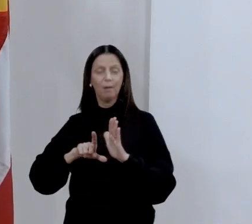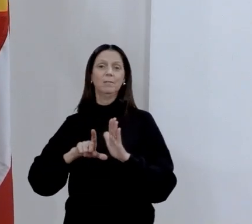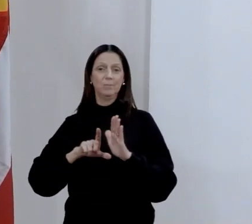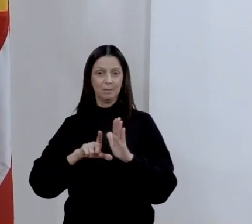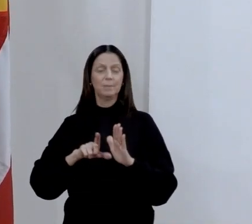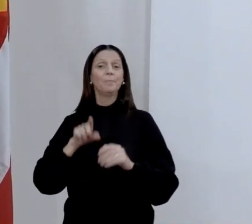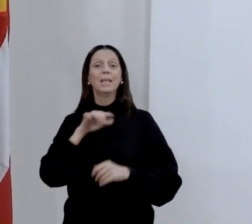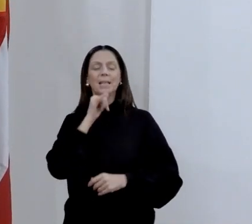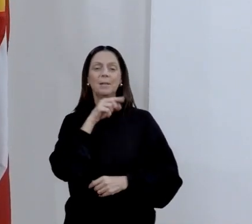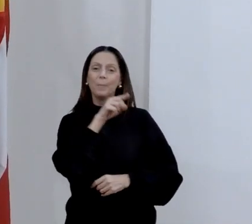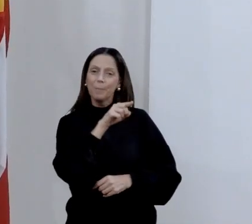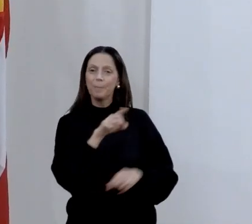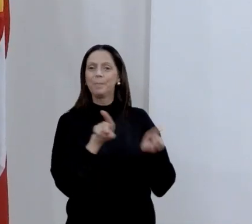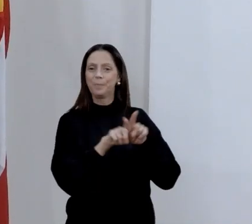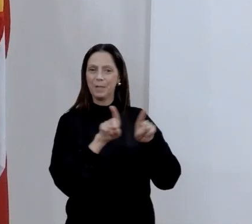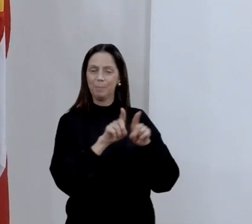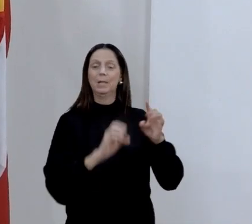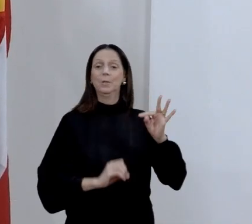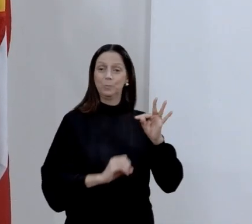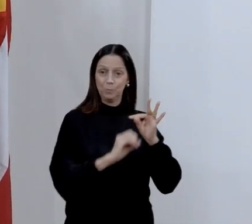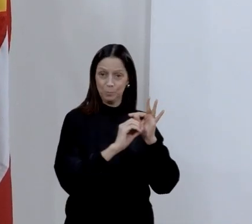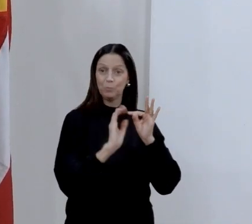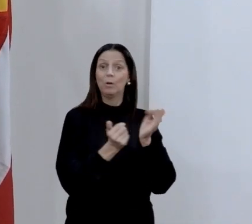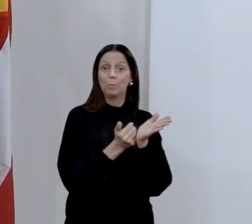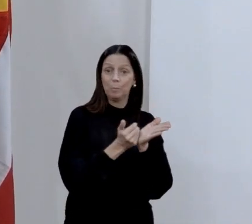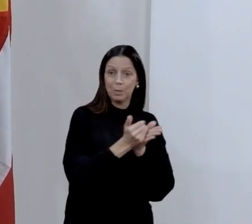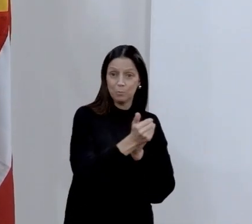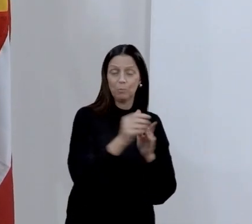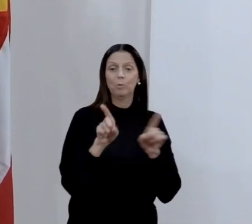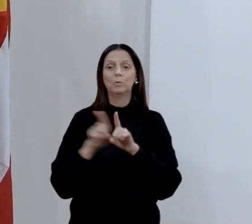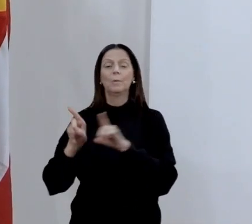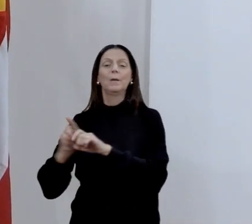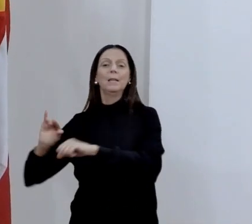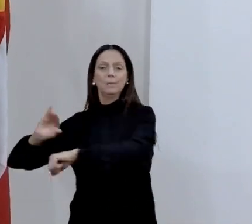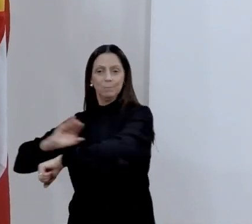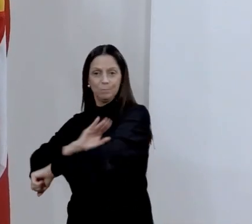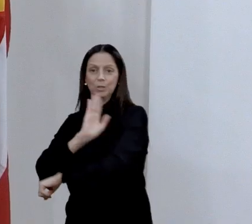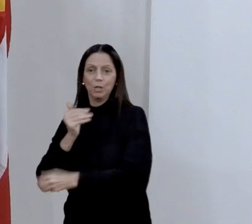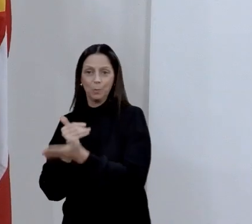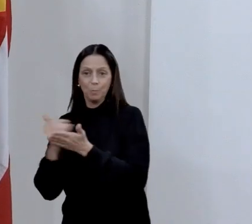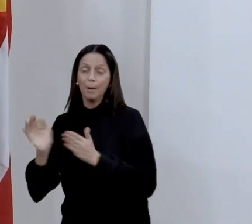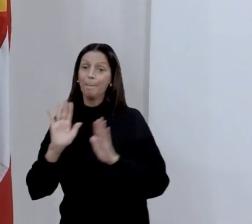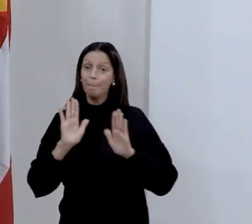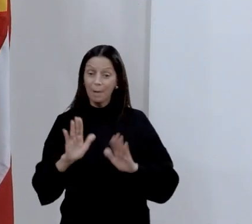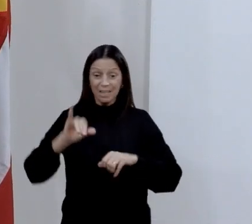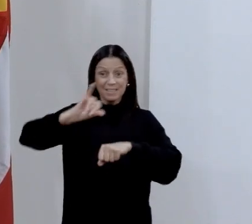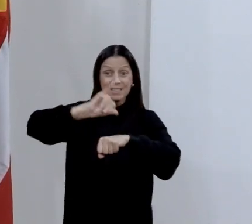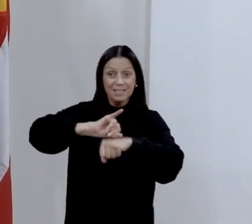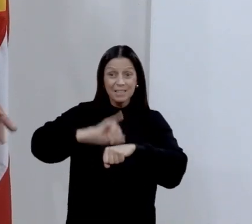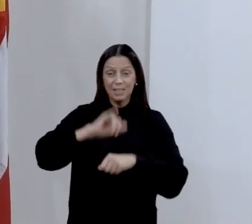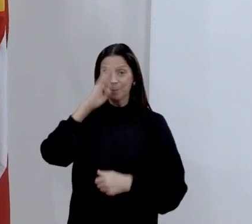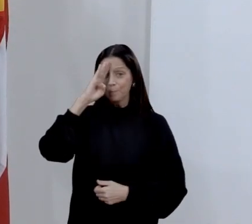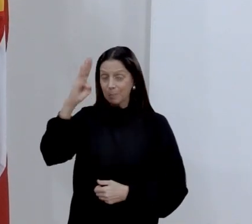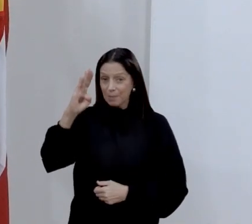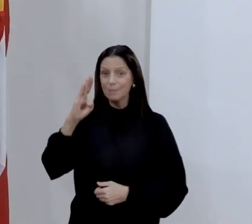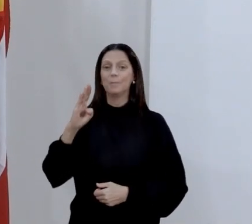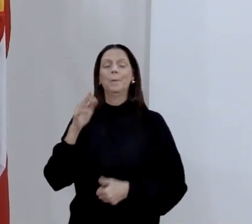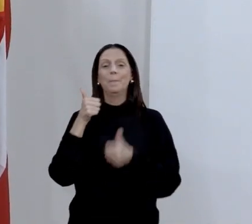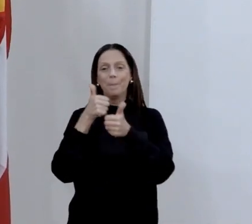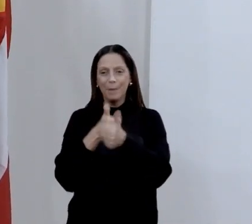da Fortaleza, a gente vê que começou na região norte, Topava Central, mas essa região mais central, principalmente aqui do Ribeirão da